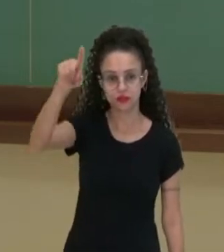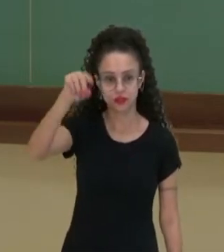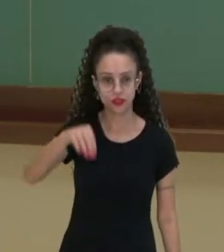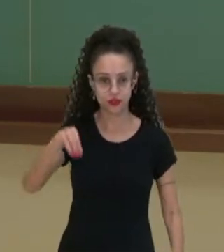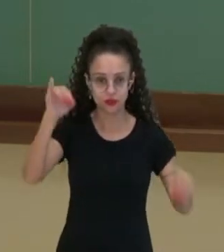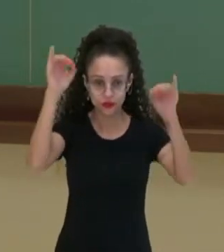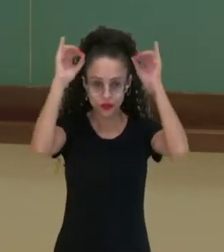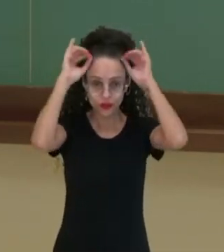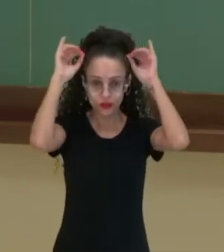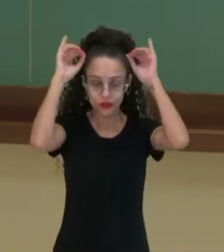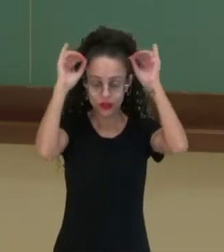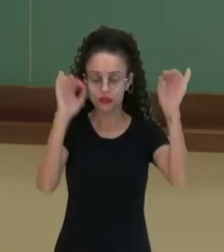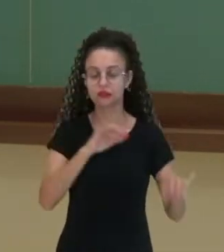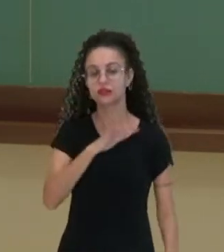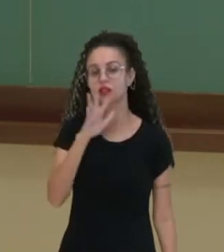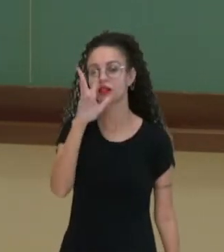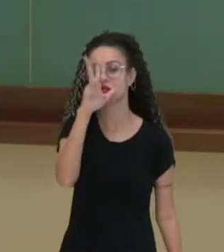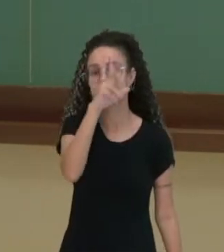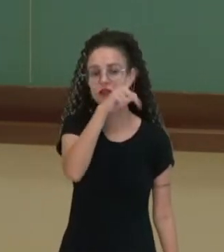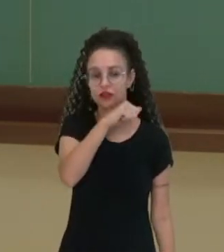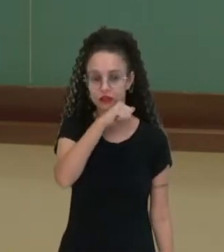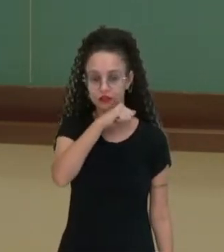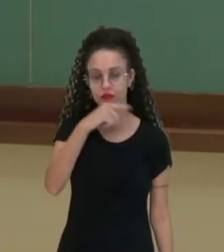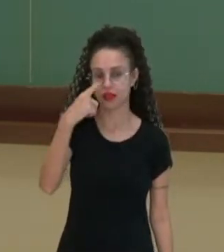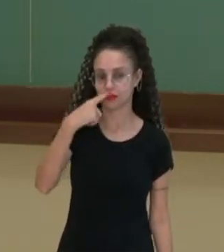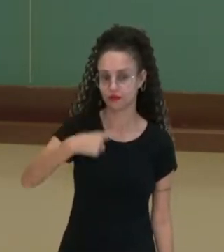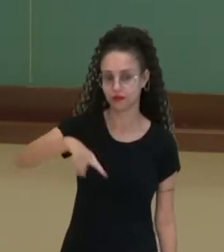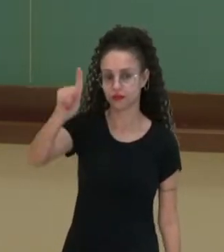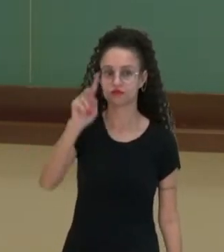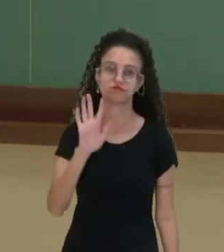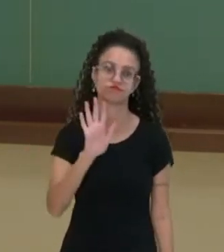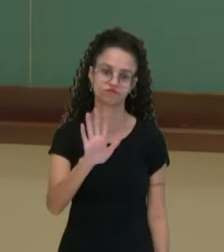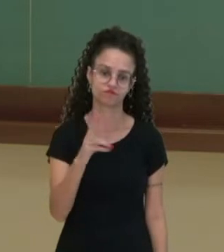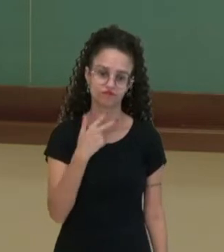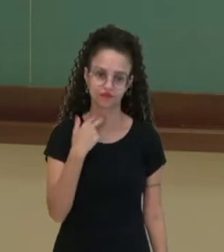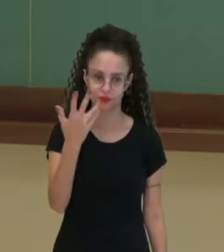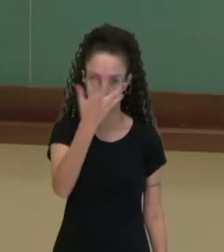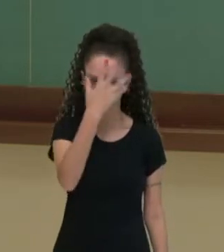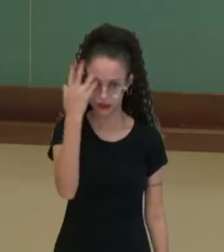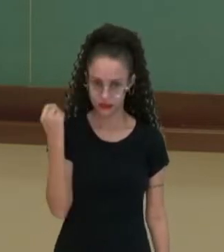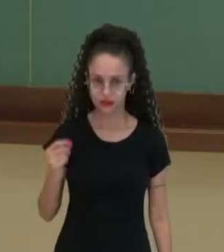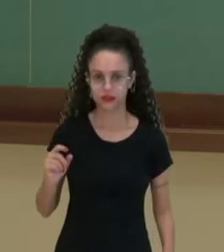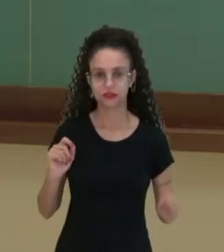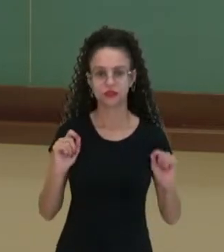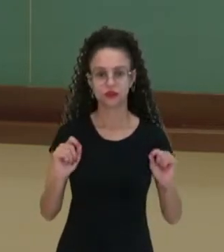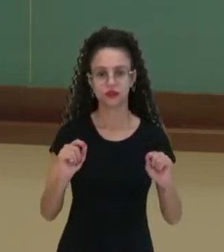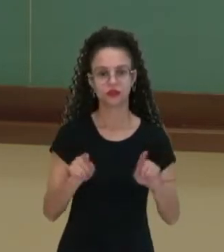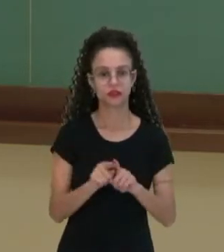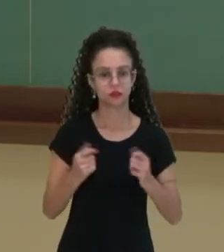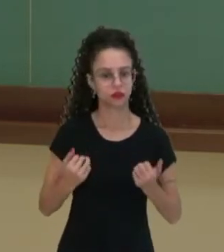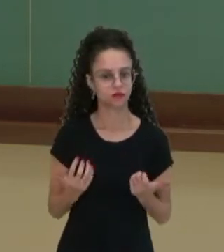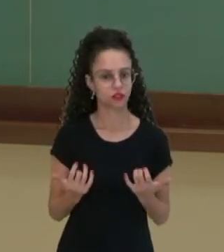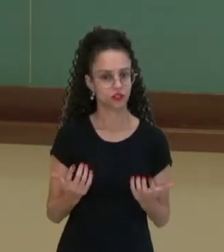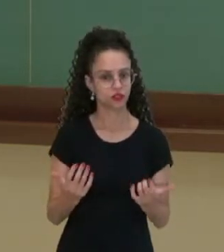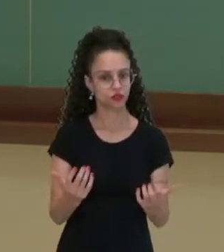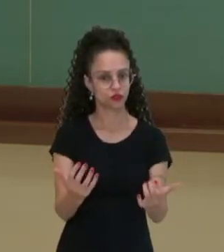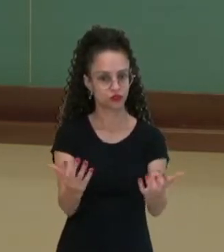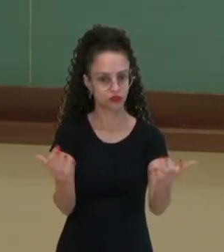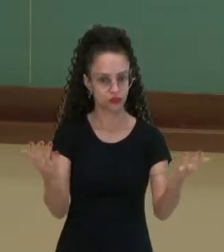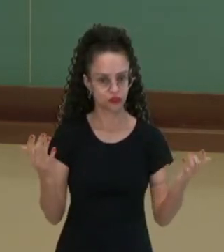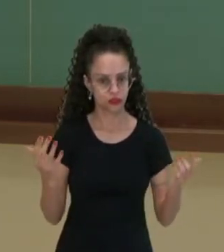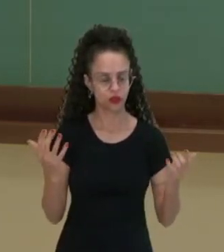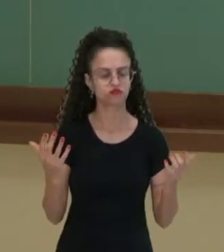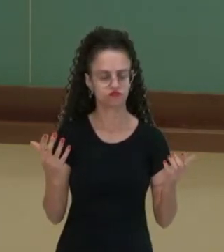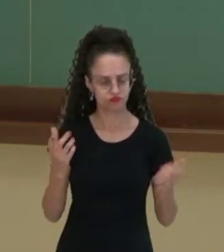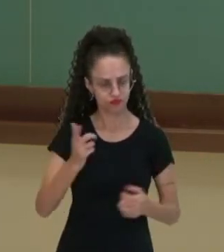um leão, também um elefante. E é claro, nós não podemos esquecer, né, da vegetação, né, as